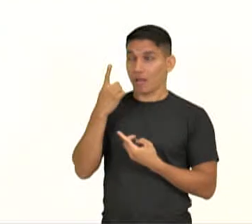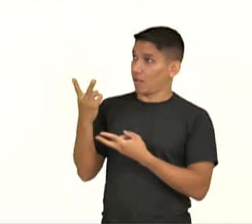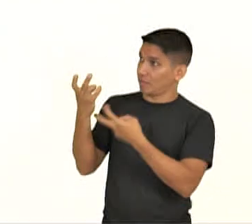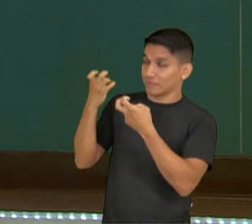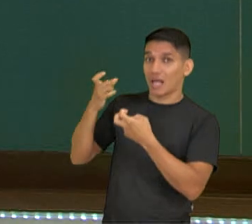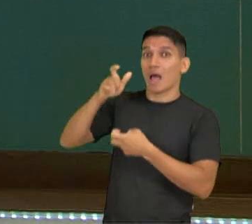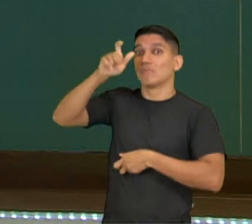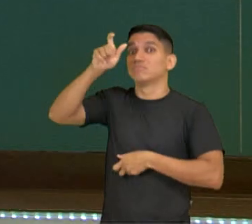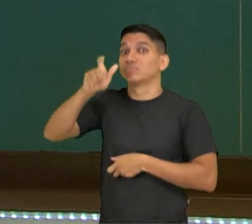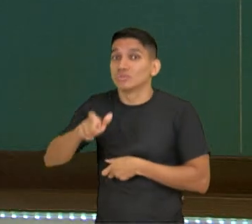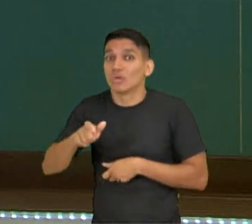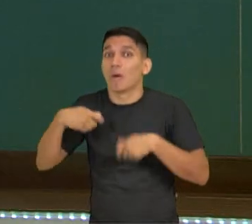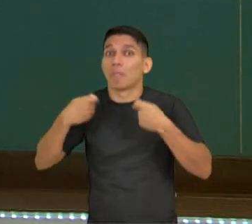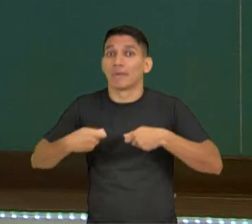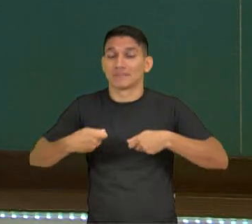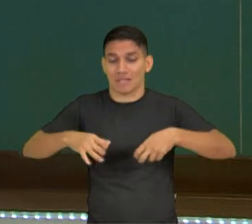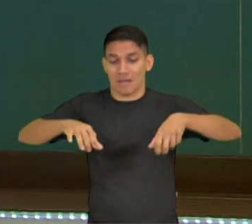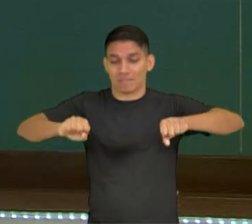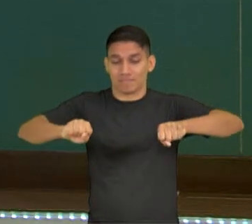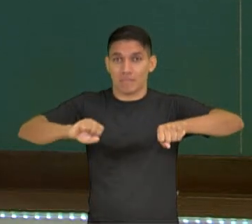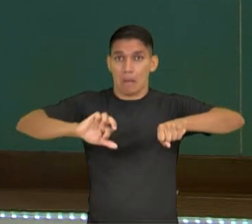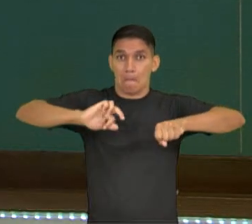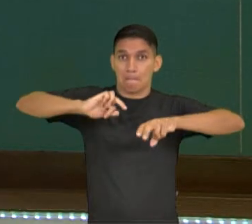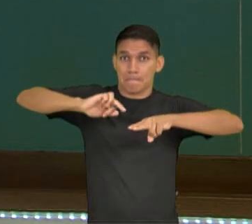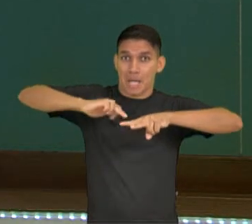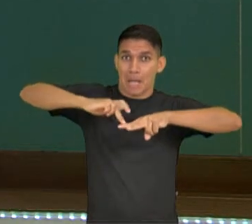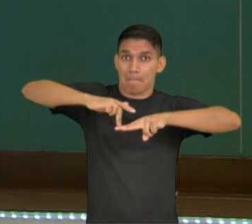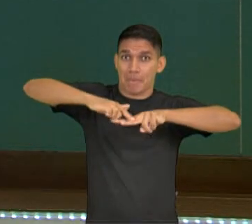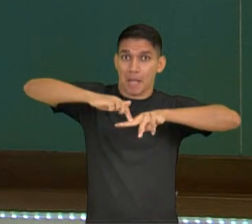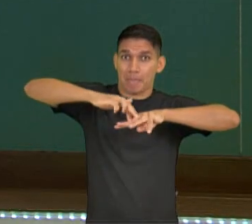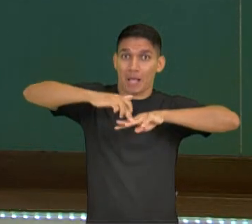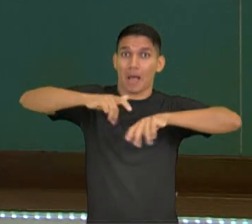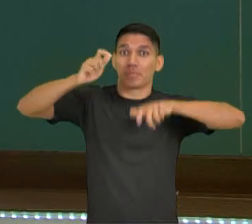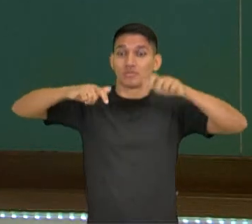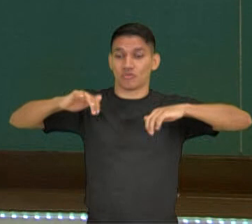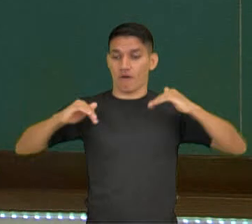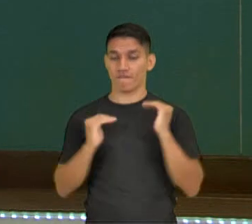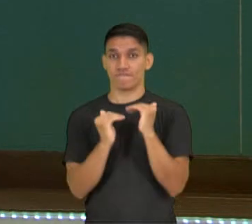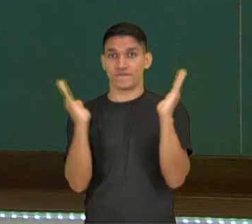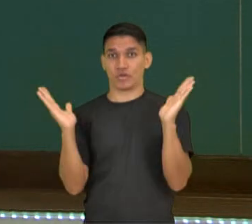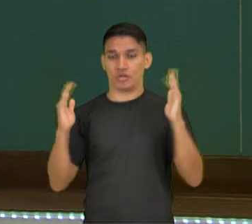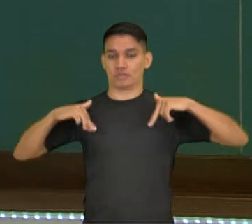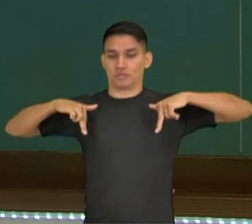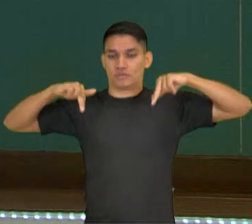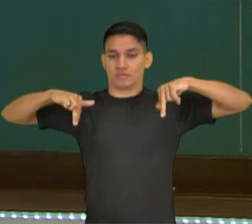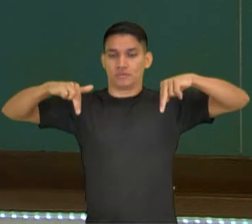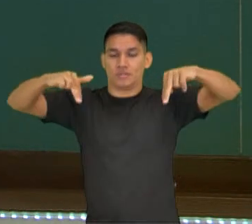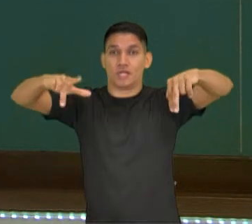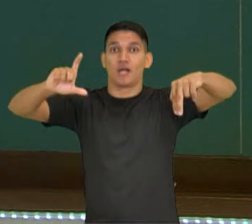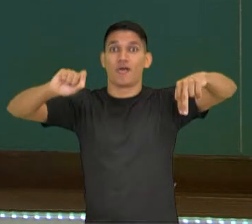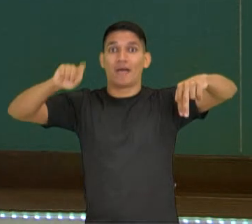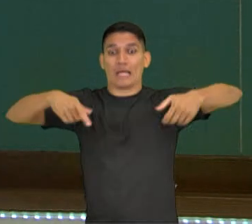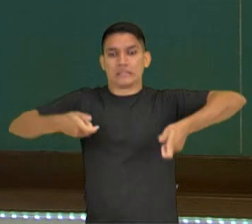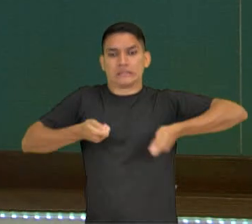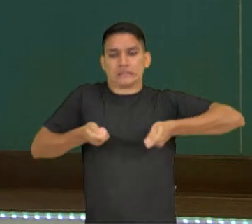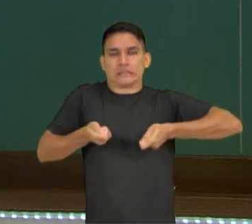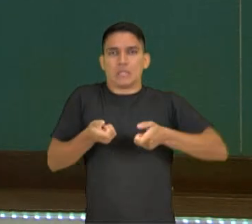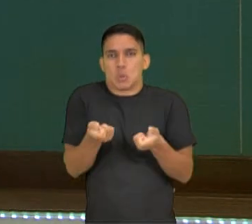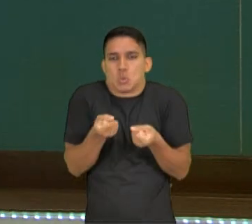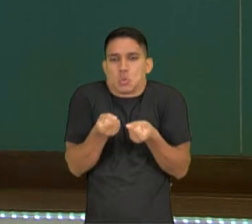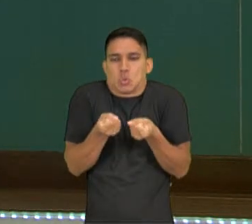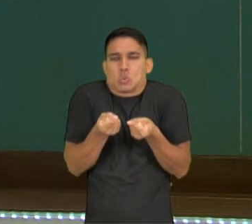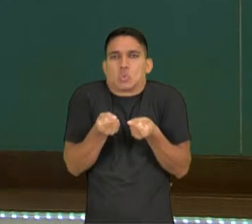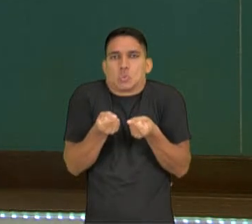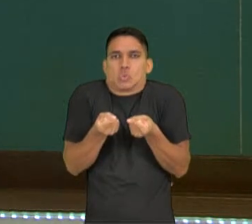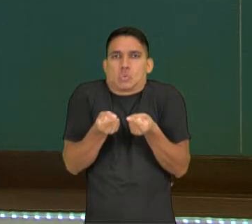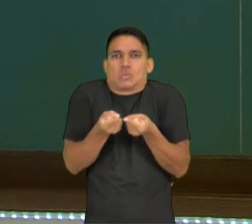tem que passar e pisando nessa corda, e as pessoas que estão fora ali no corredor, eles estão segurando, fazendo força para que